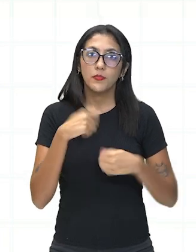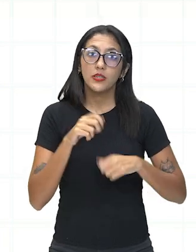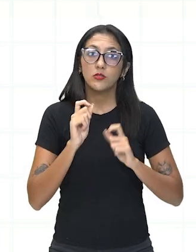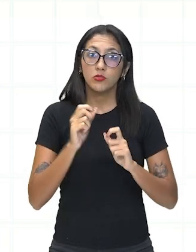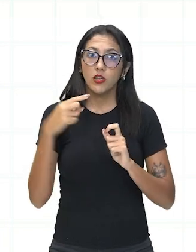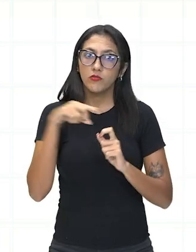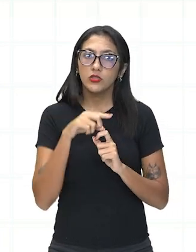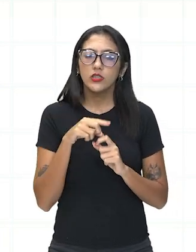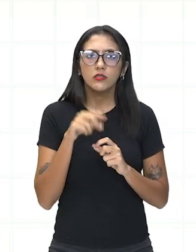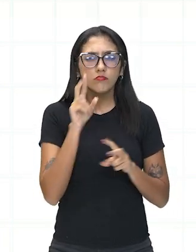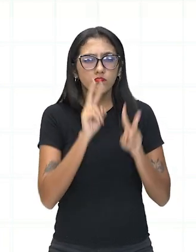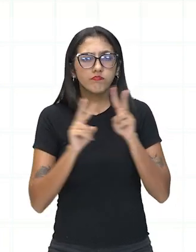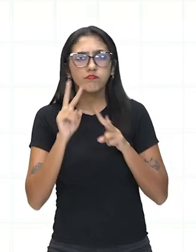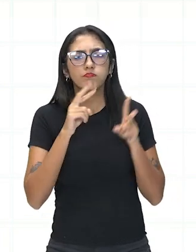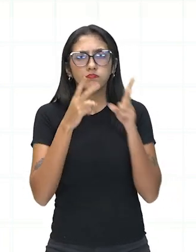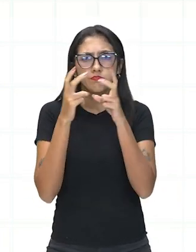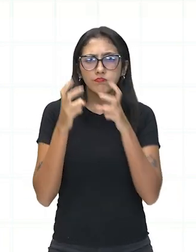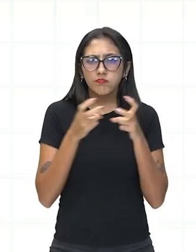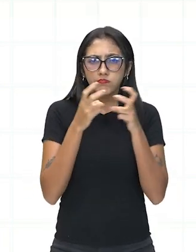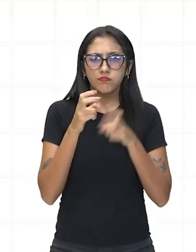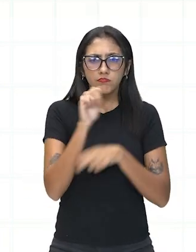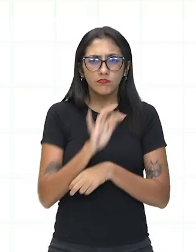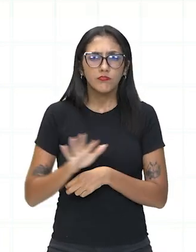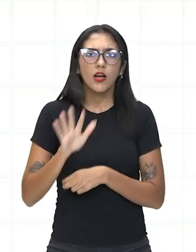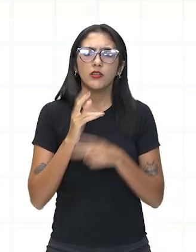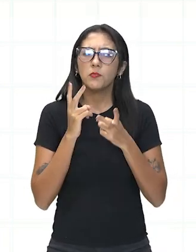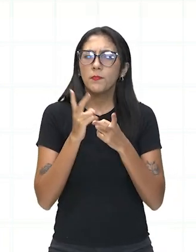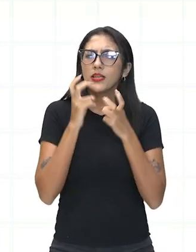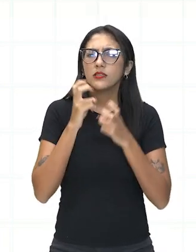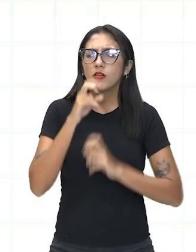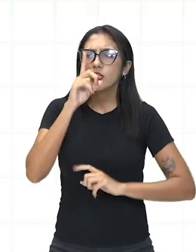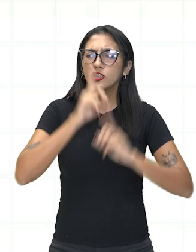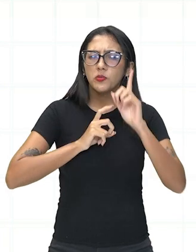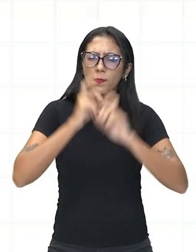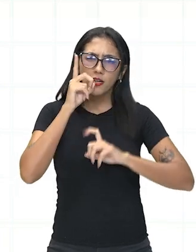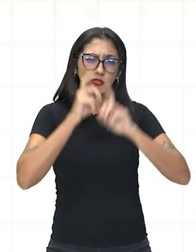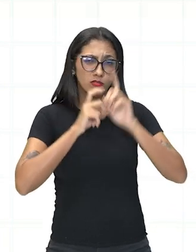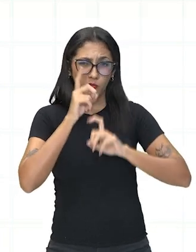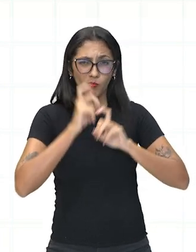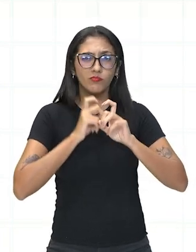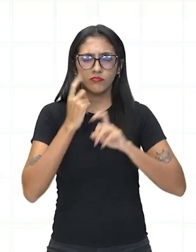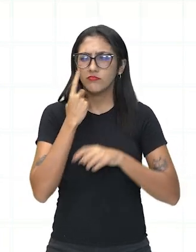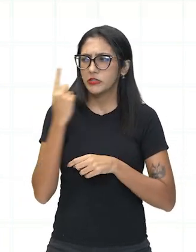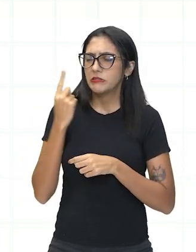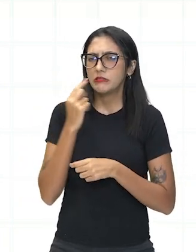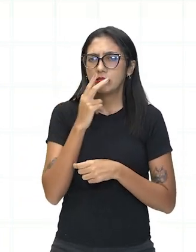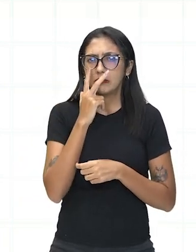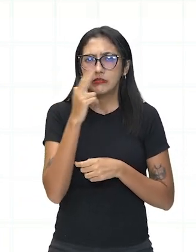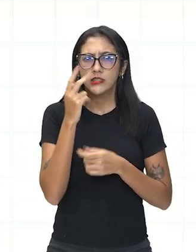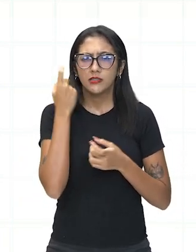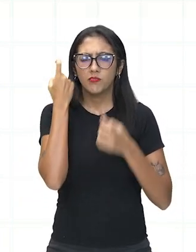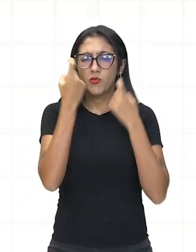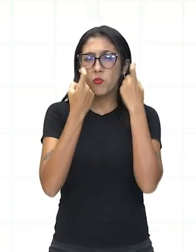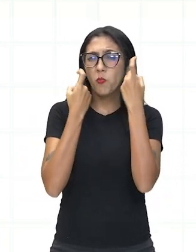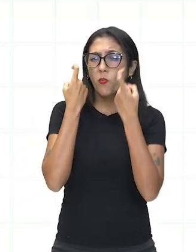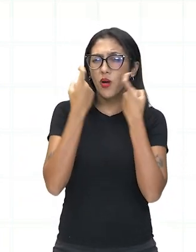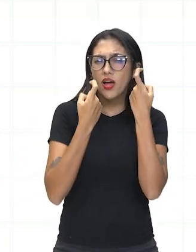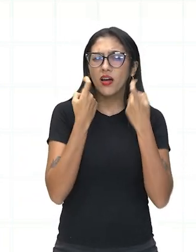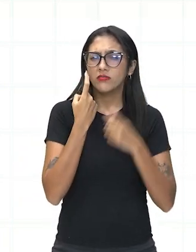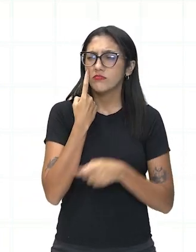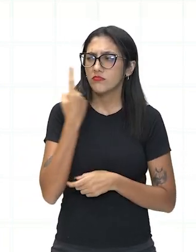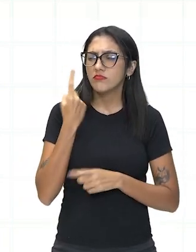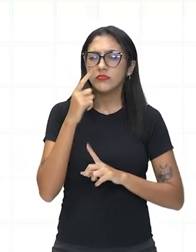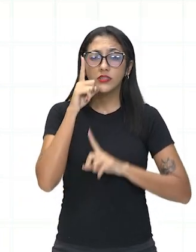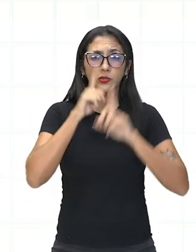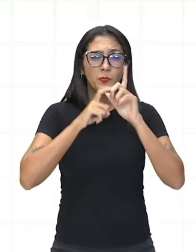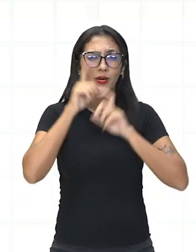as imagens? Olha só a imagem do rosto dela. Ela está aqui preocupada, parece que alguma coisa deu errado. Olha aqui o rosto, né? Ela está